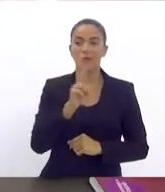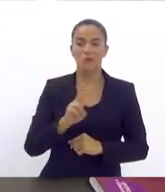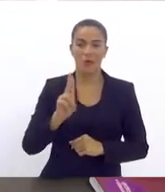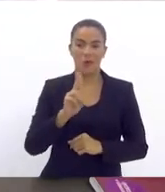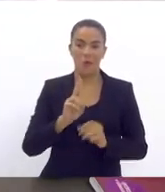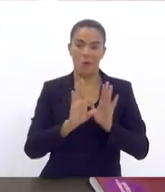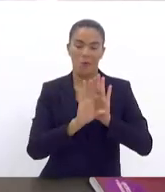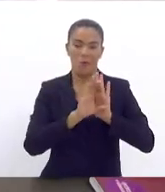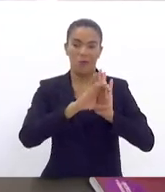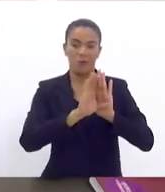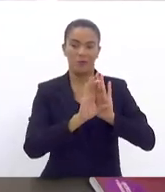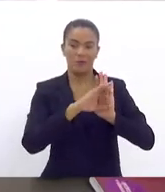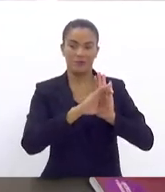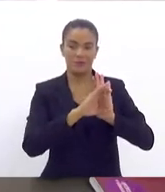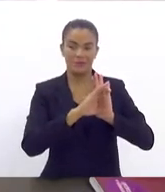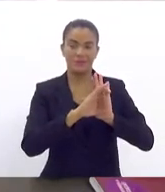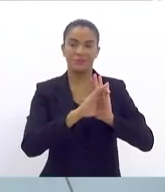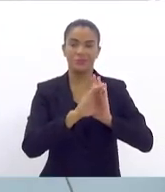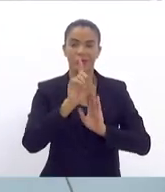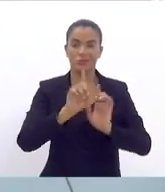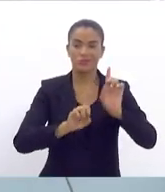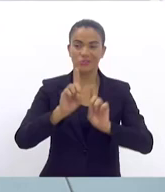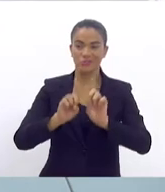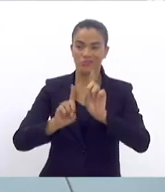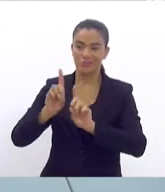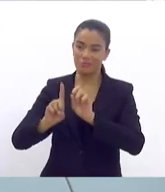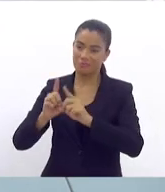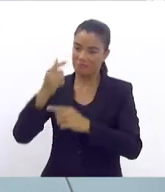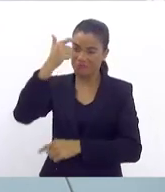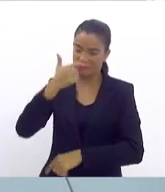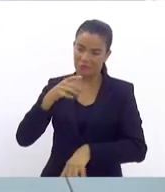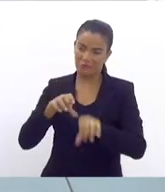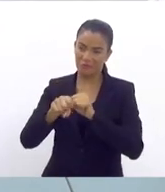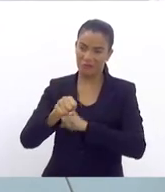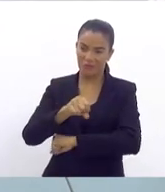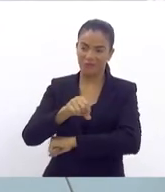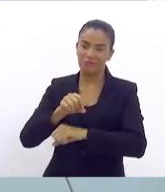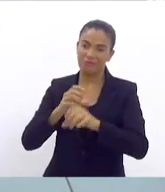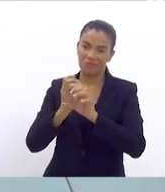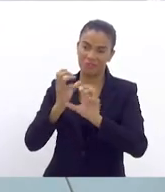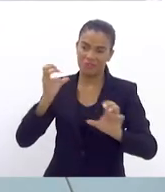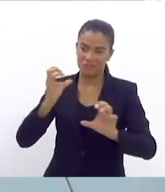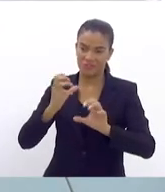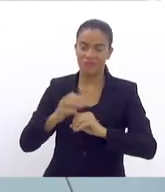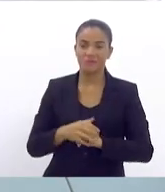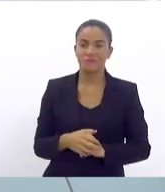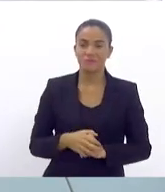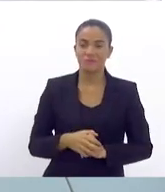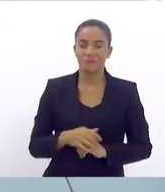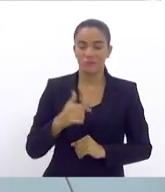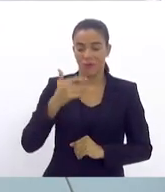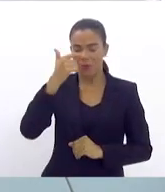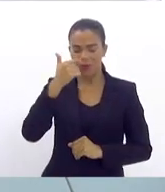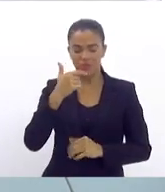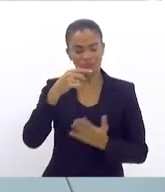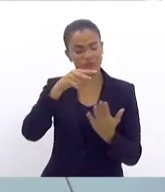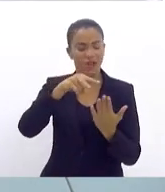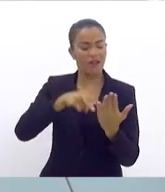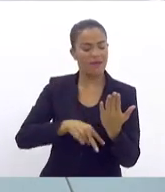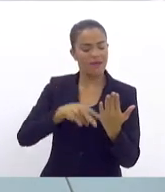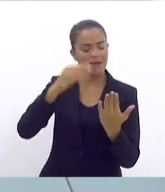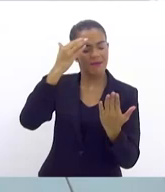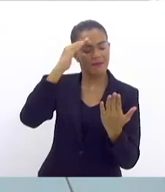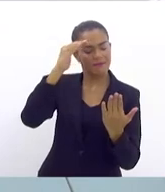conceito, né, estatístico, já que eu sou engenheiro. O problema é o seguinte: quando a gente interpreta essas